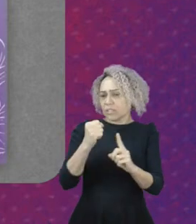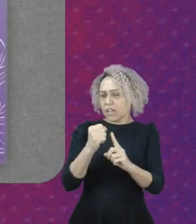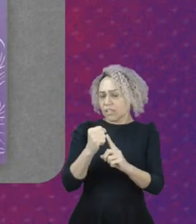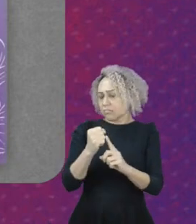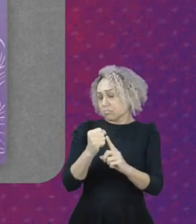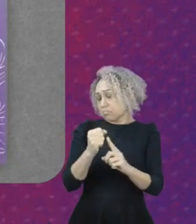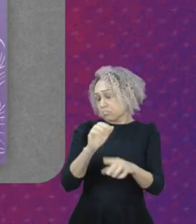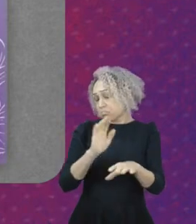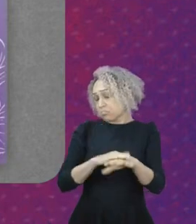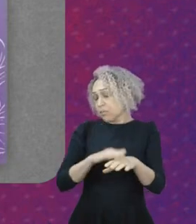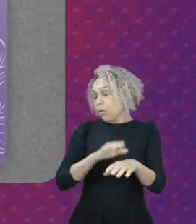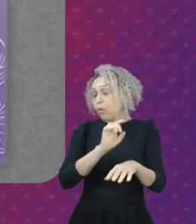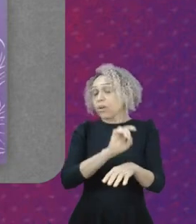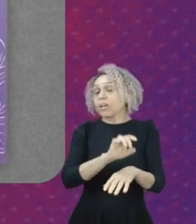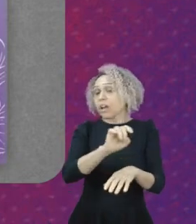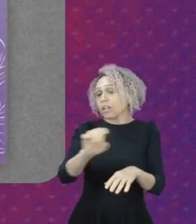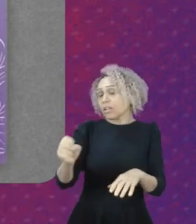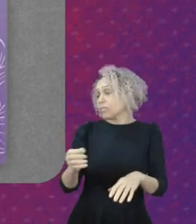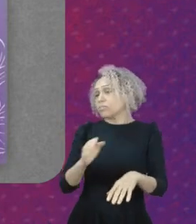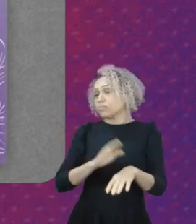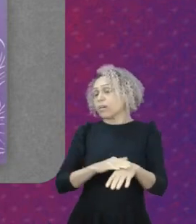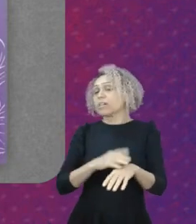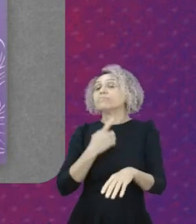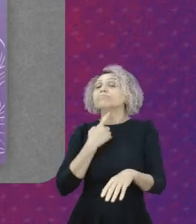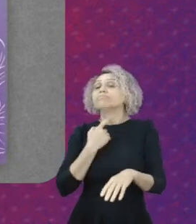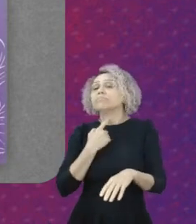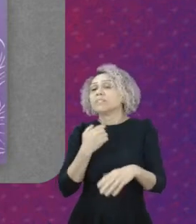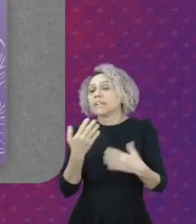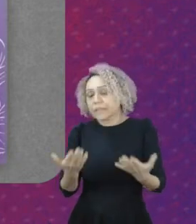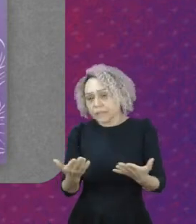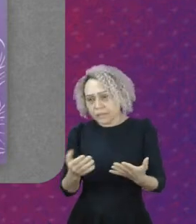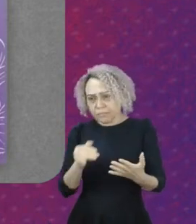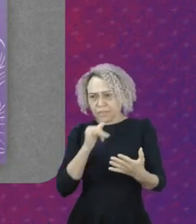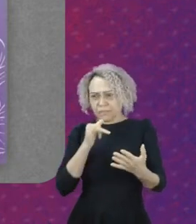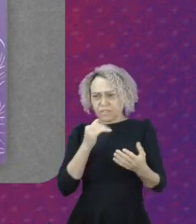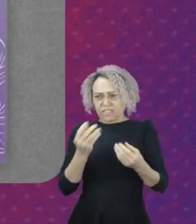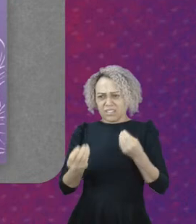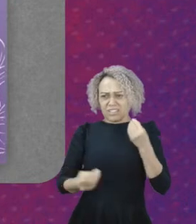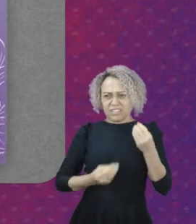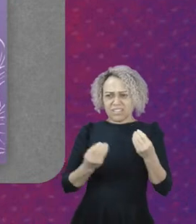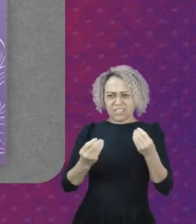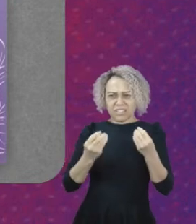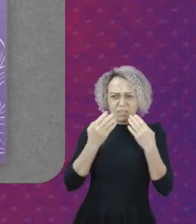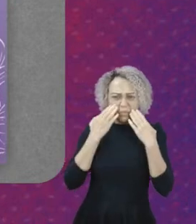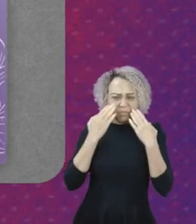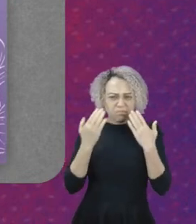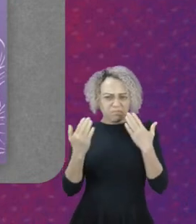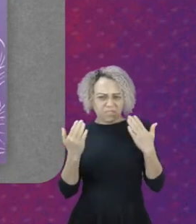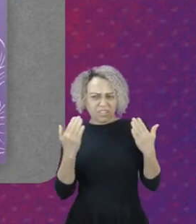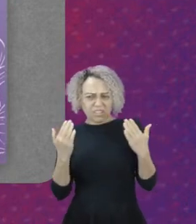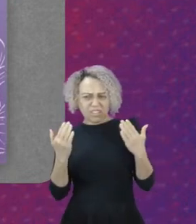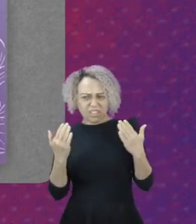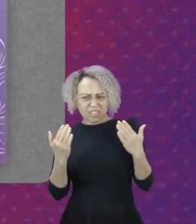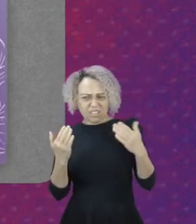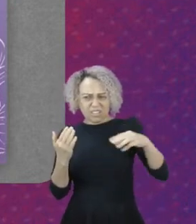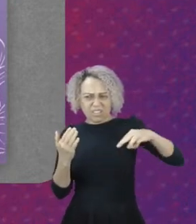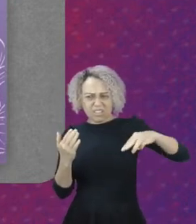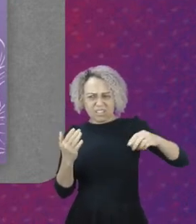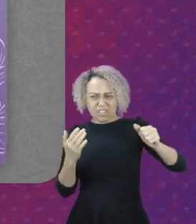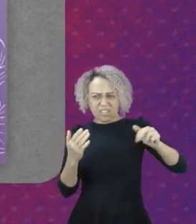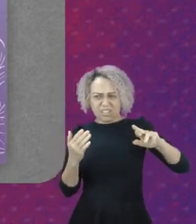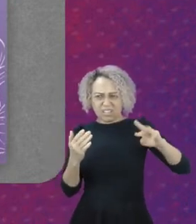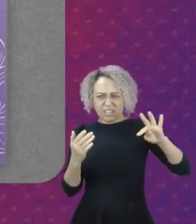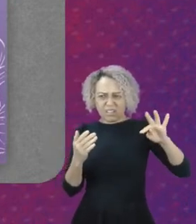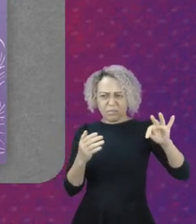Se a gente for parar para pensar, qual das duas sofreu violência, a Marta ou a Gleide, a gente sempre